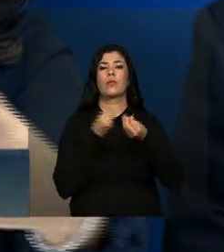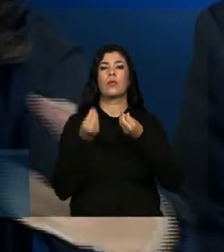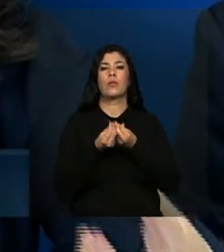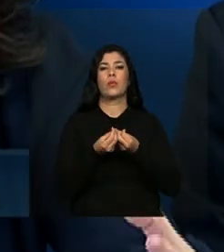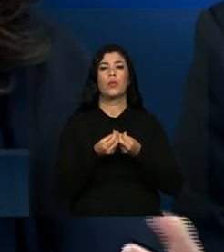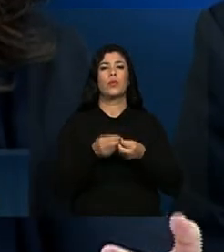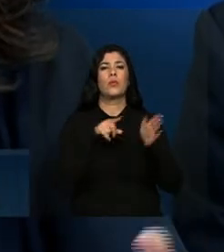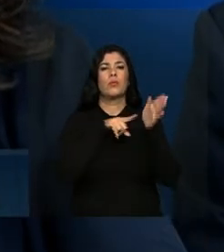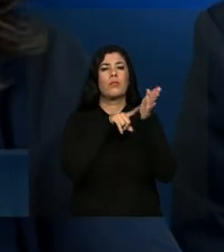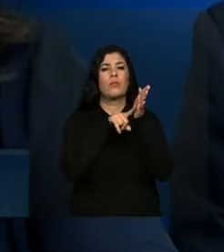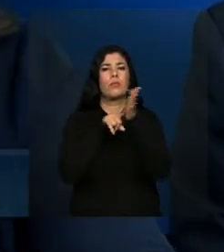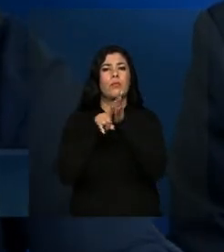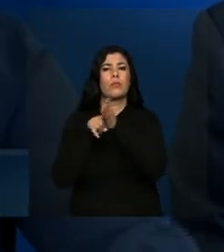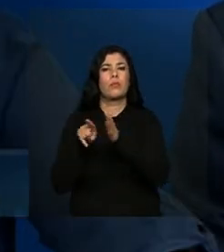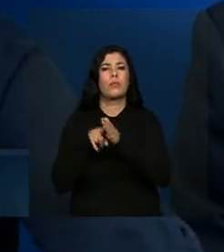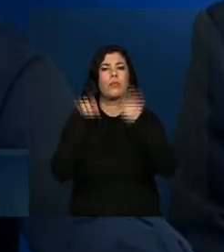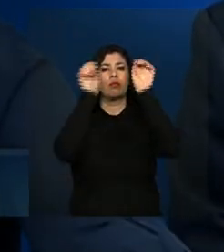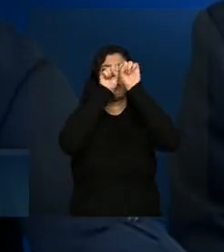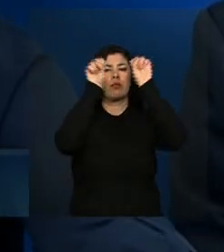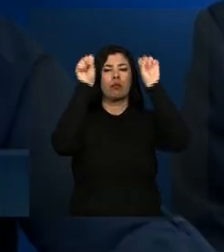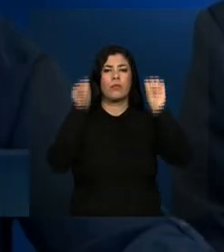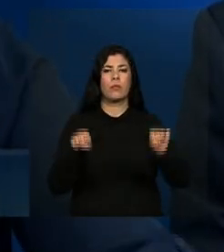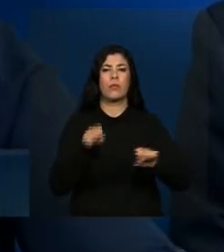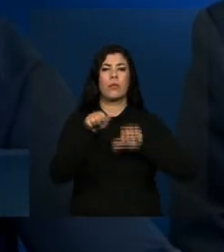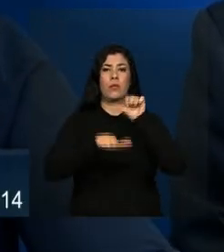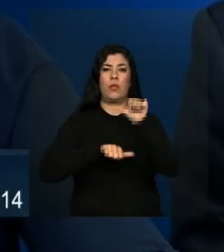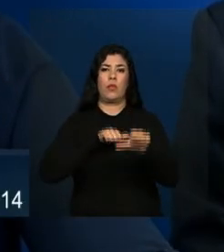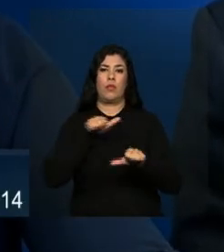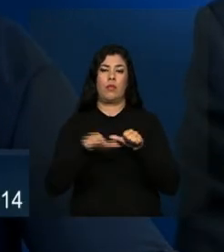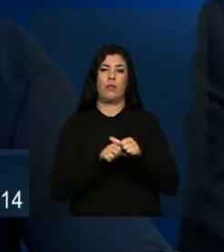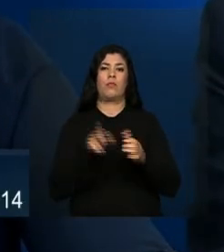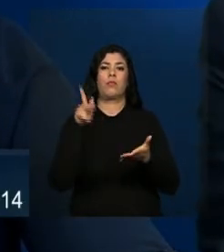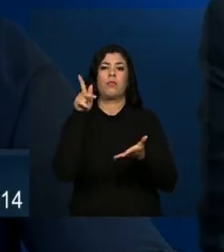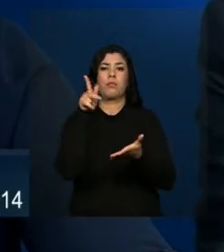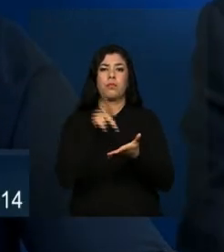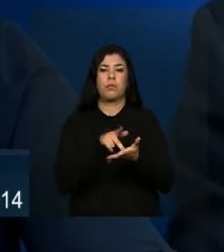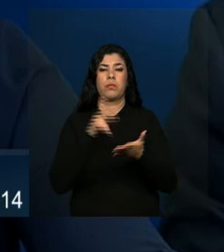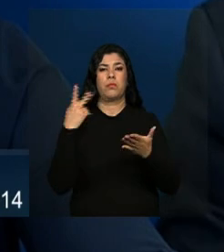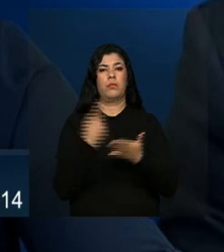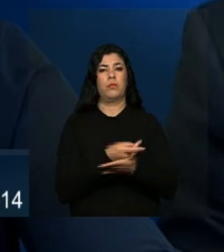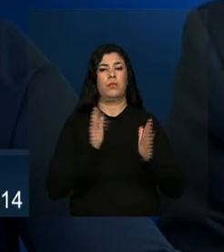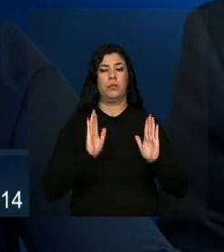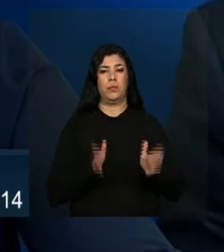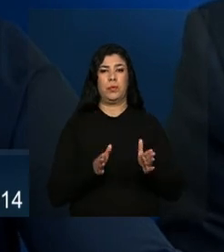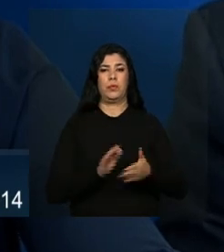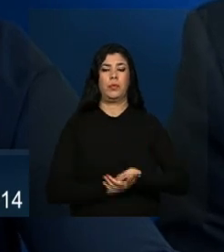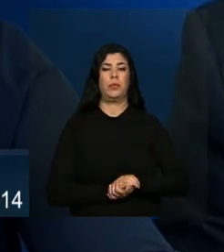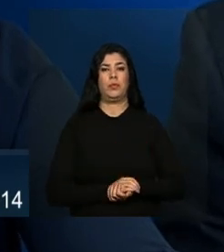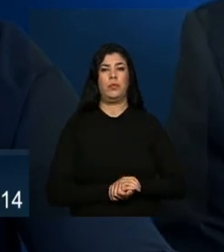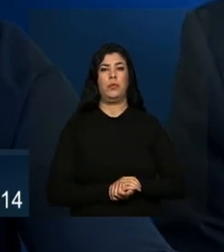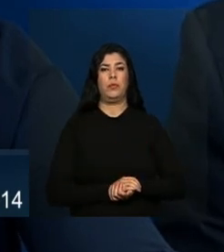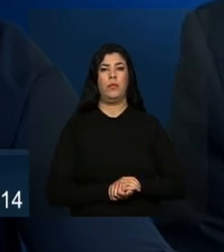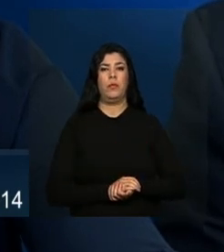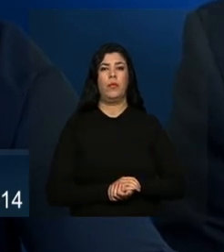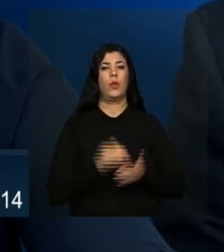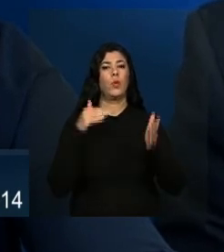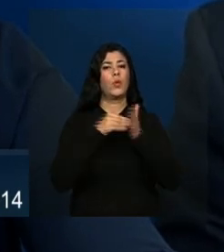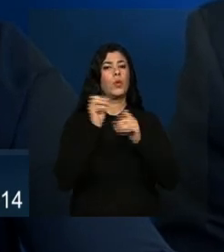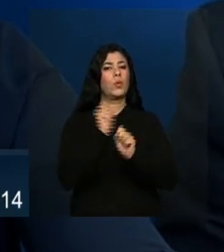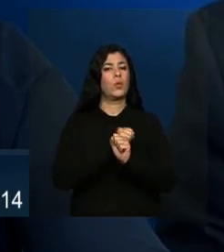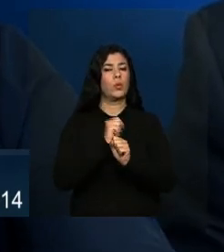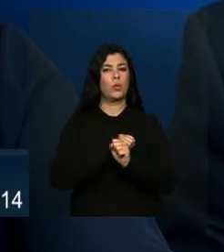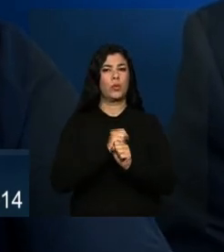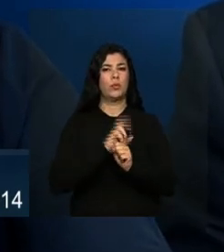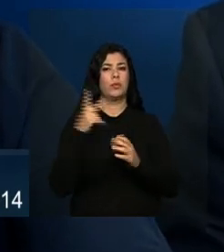essas essa pesquisa se transforma em averiguações na nossa no nos no último